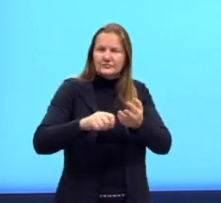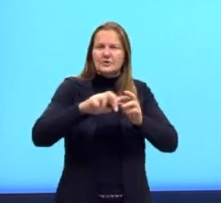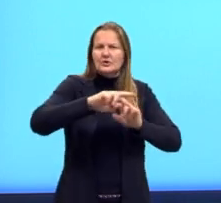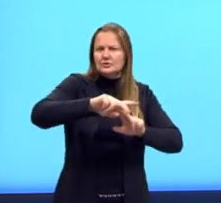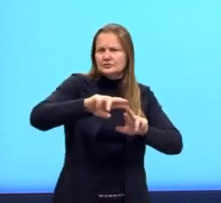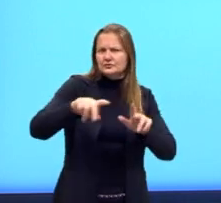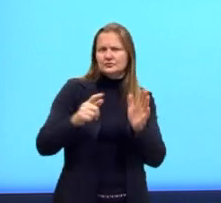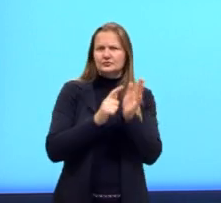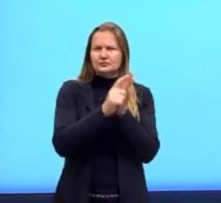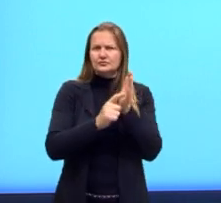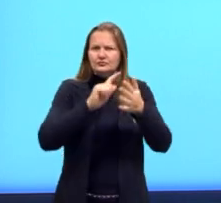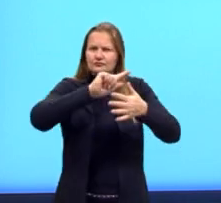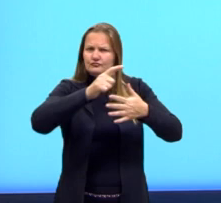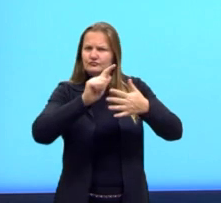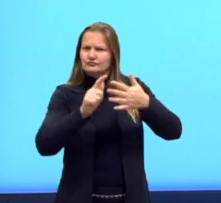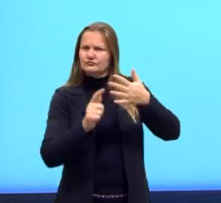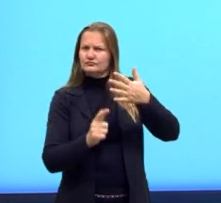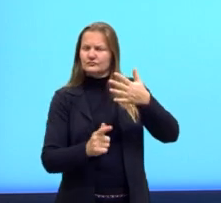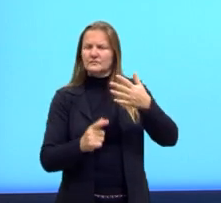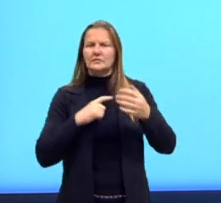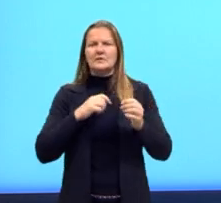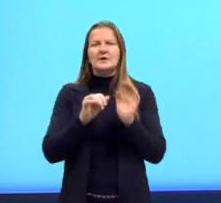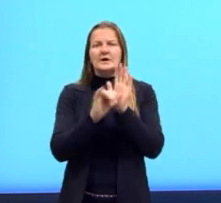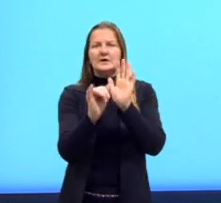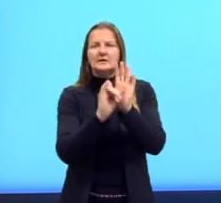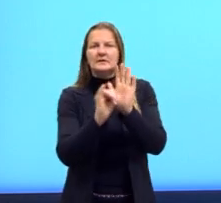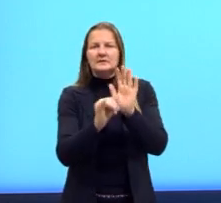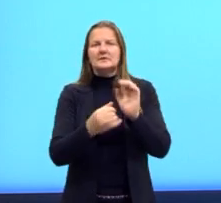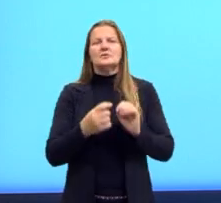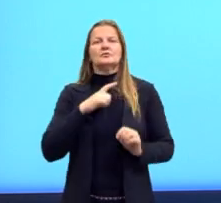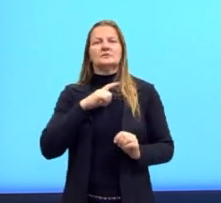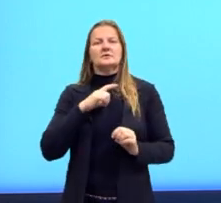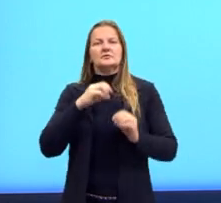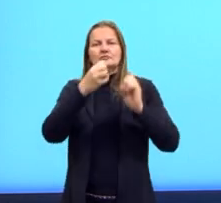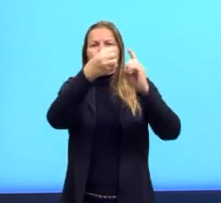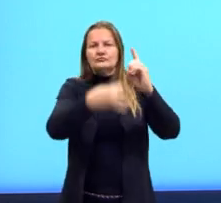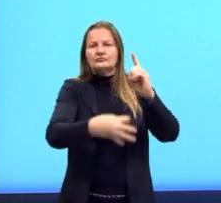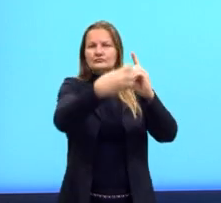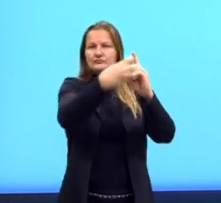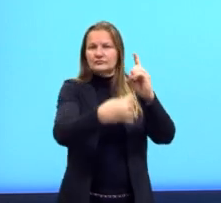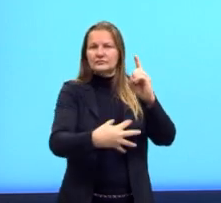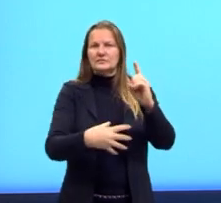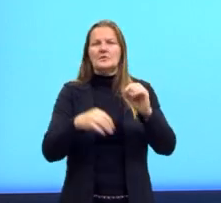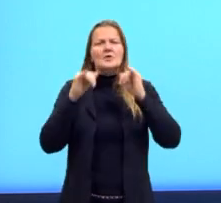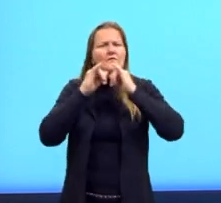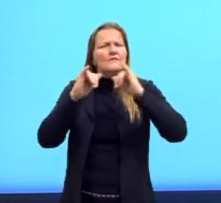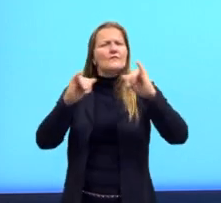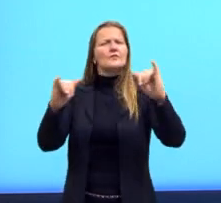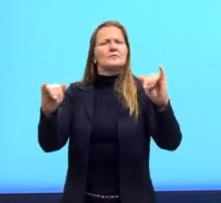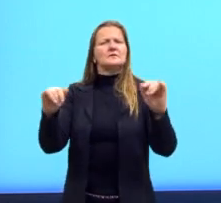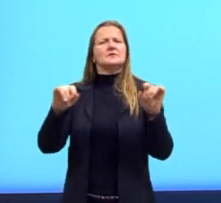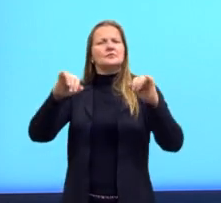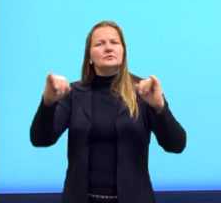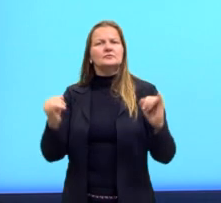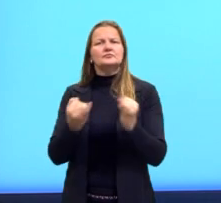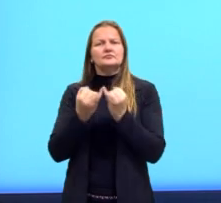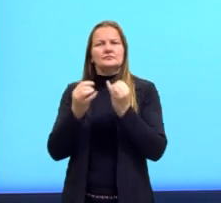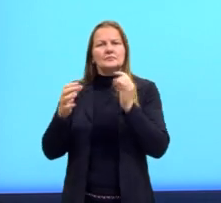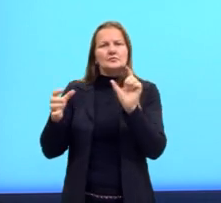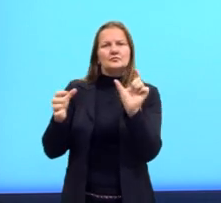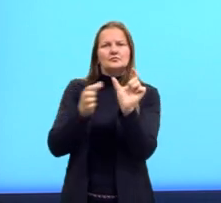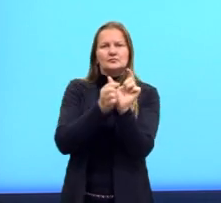diferentes tipologias textuais são narração dissertação descrição formação em junção